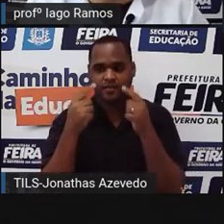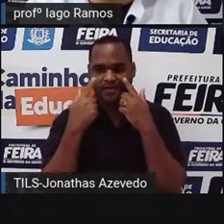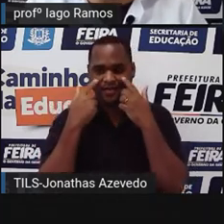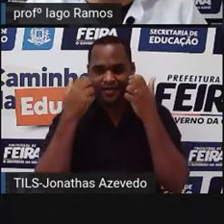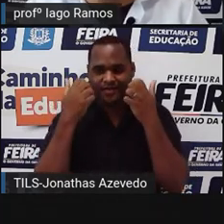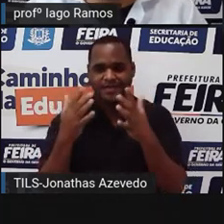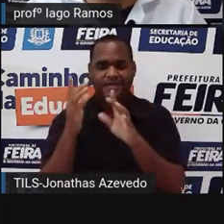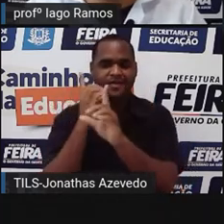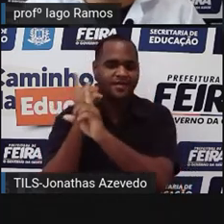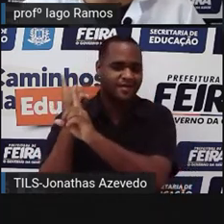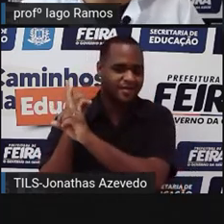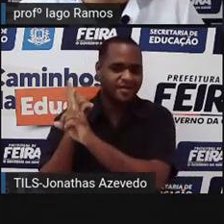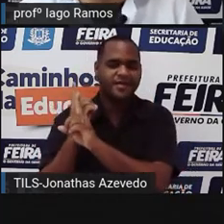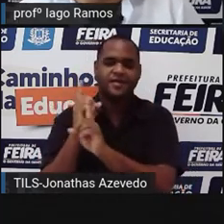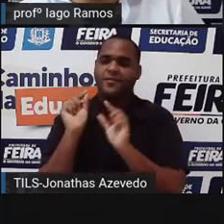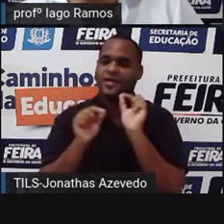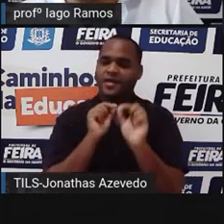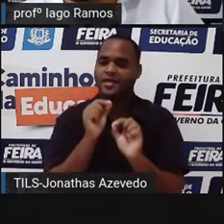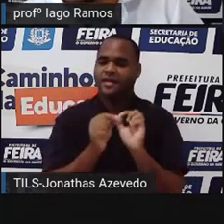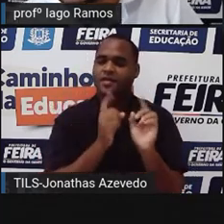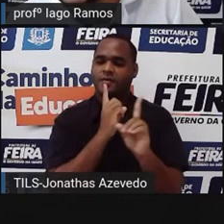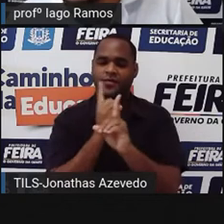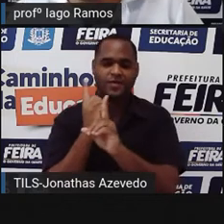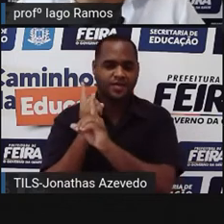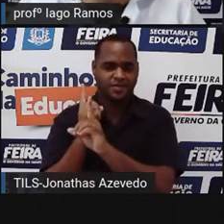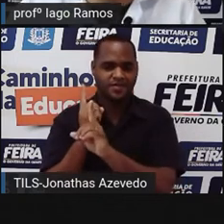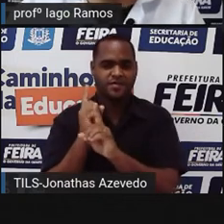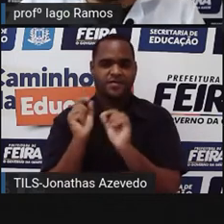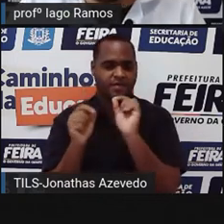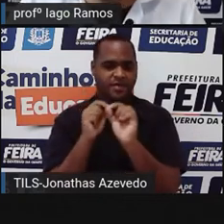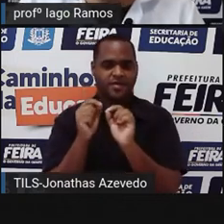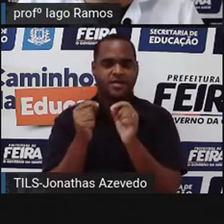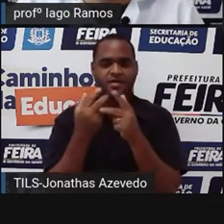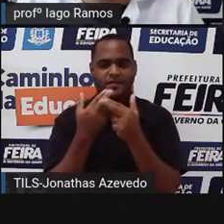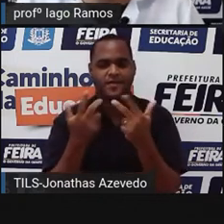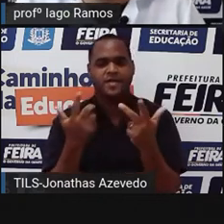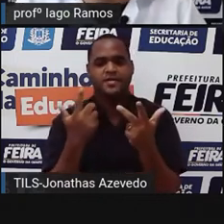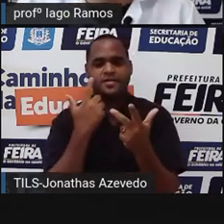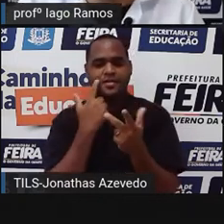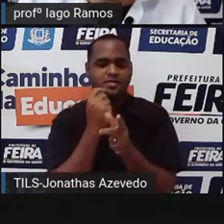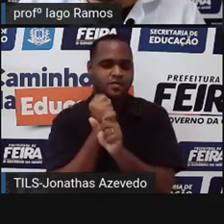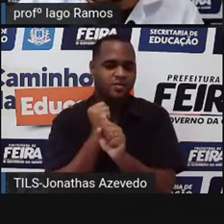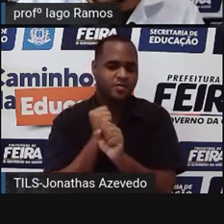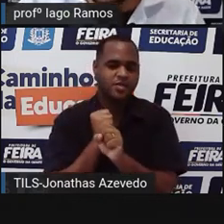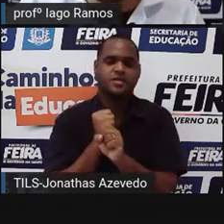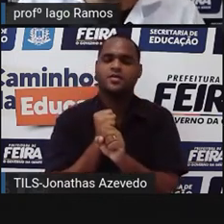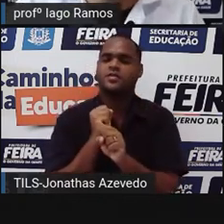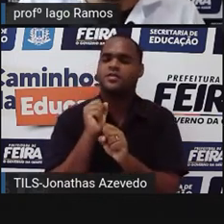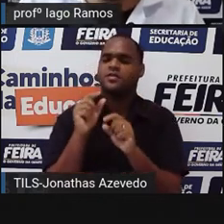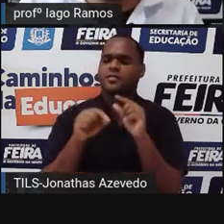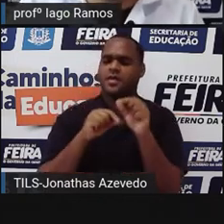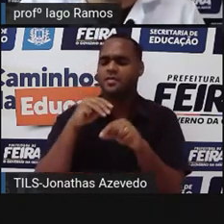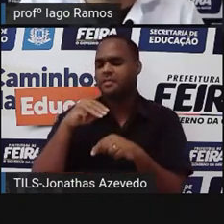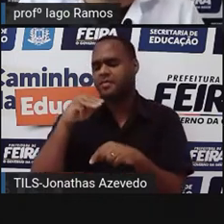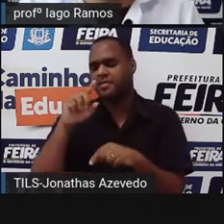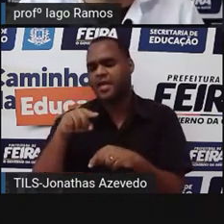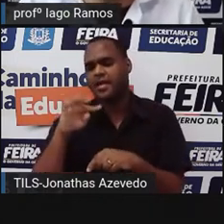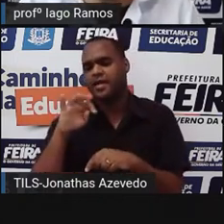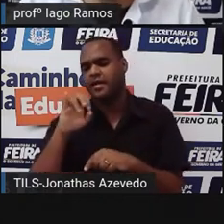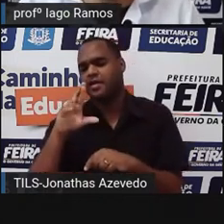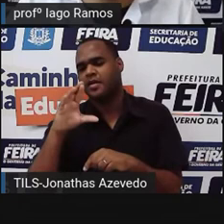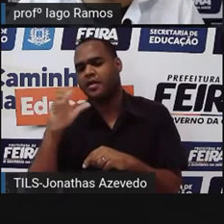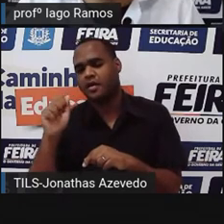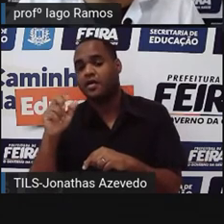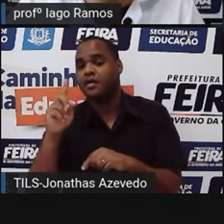gente pode encontrar com as medidas de um triângulo retângulo. Métrica tem a ver com medida, tá